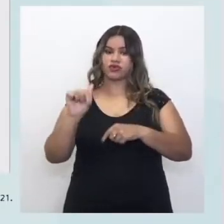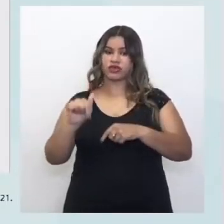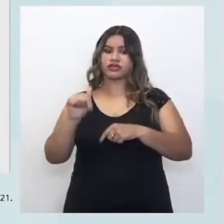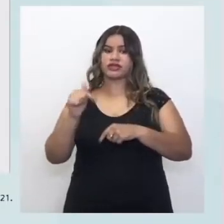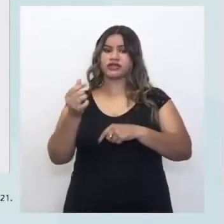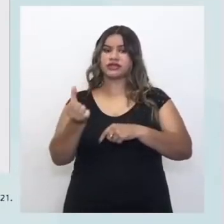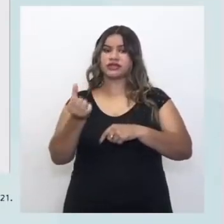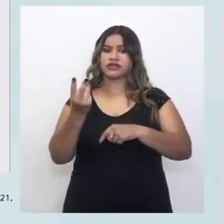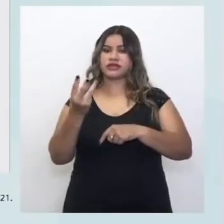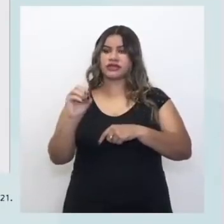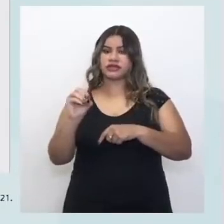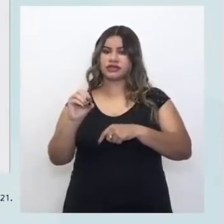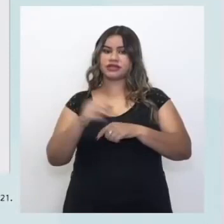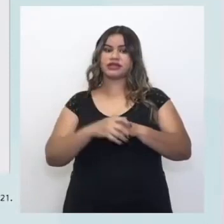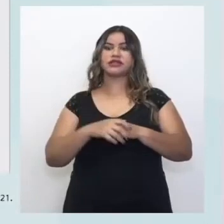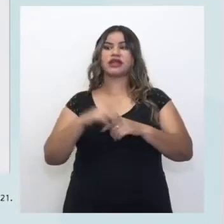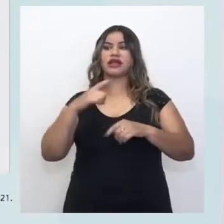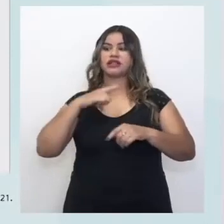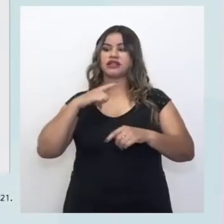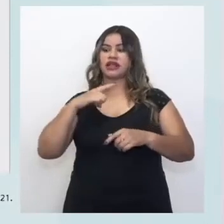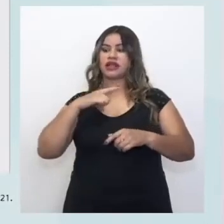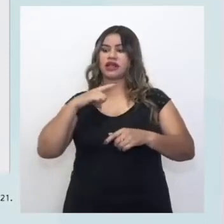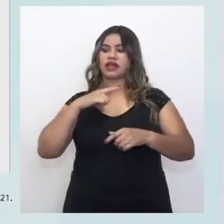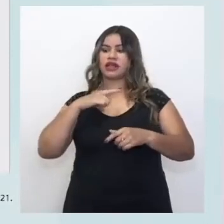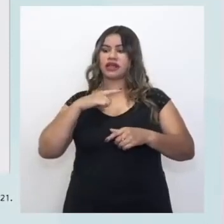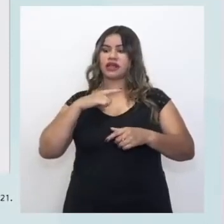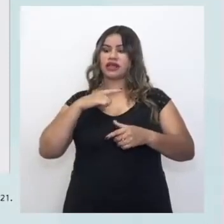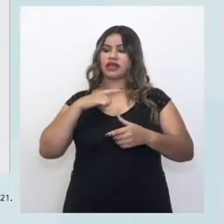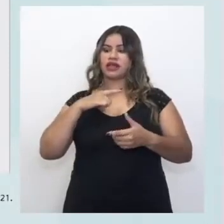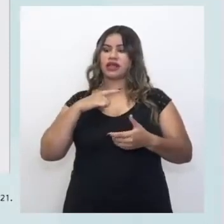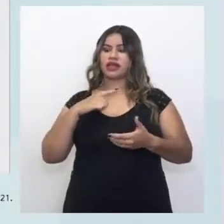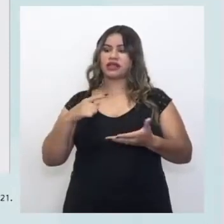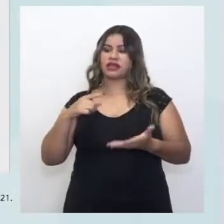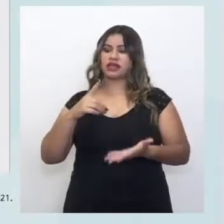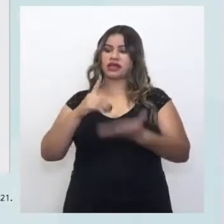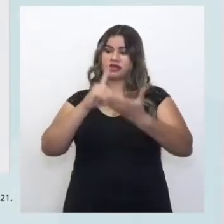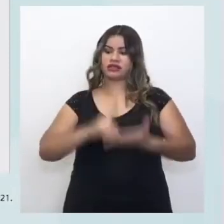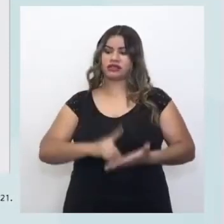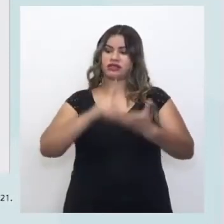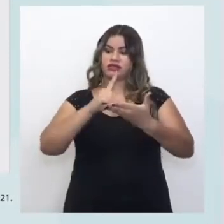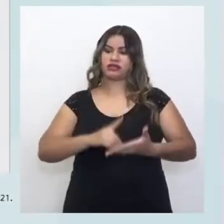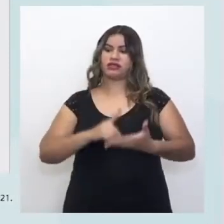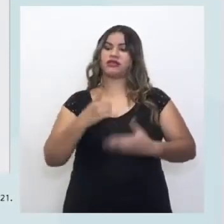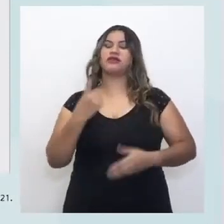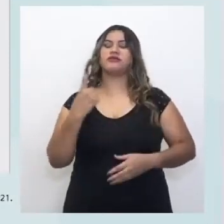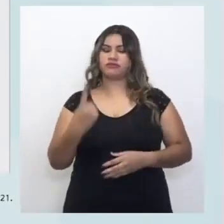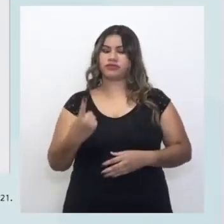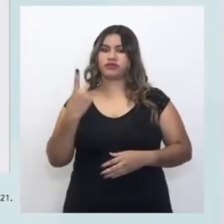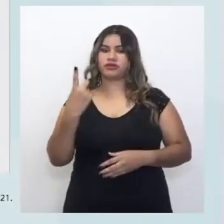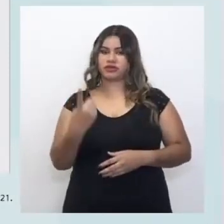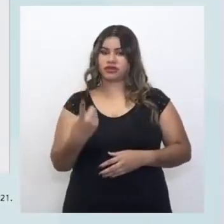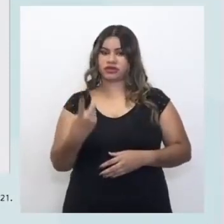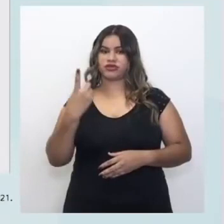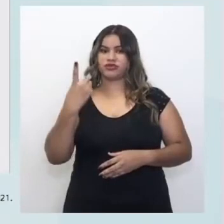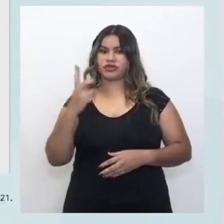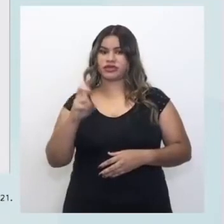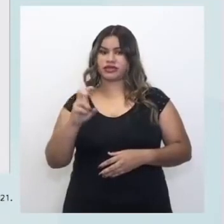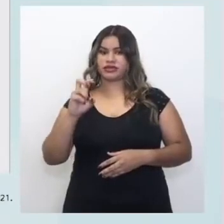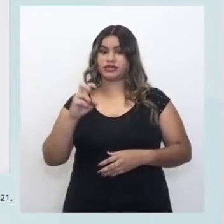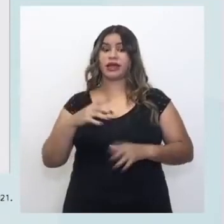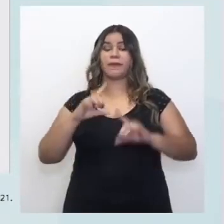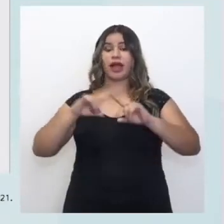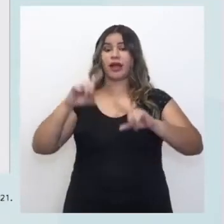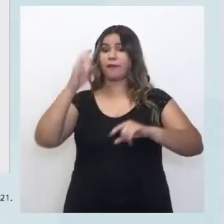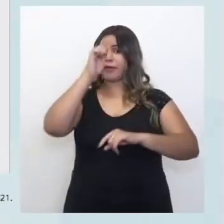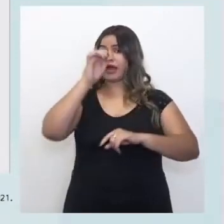147.630, aí nós vamos ter uma densidade demográfica por quilômetro quadrado de 1.115 pessoas. Quando a gente olha para o Brasil, a gente